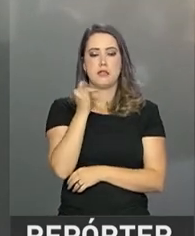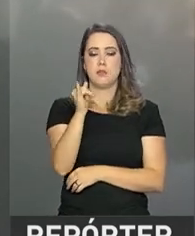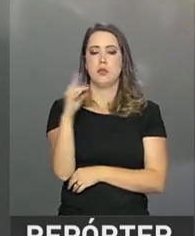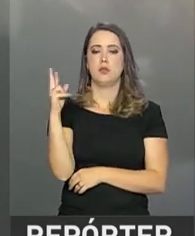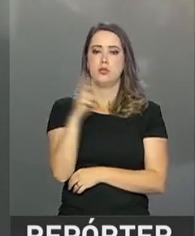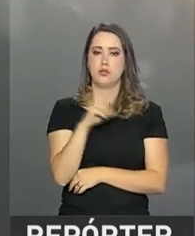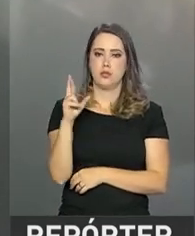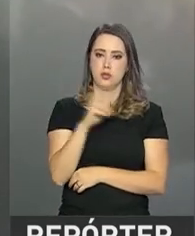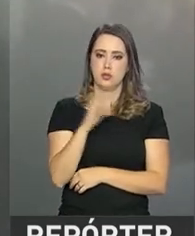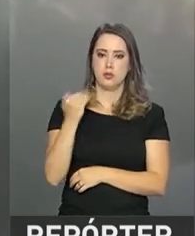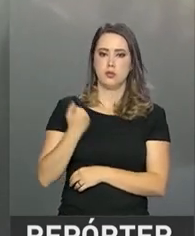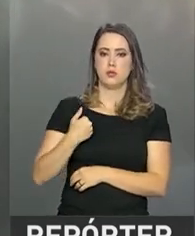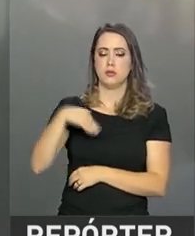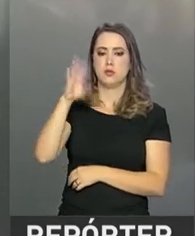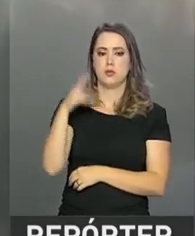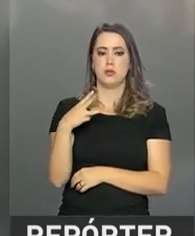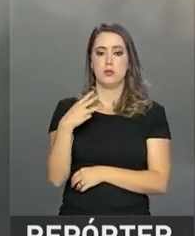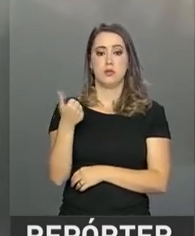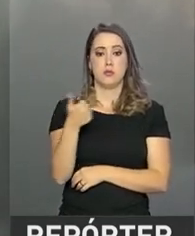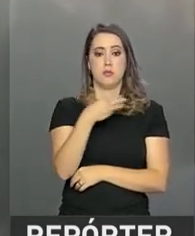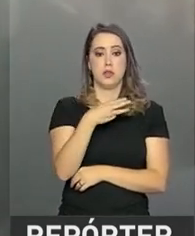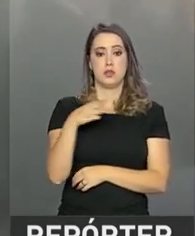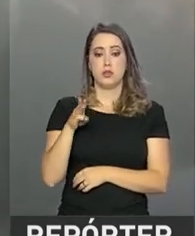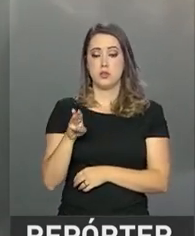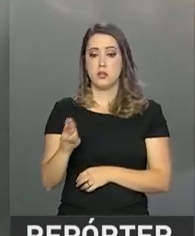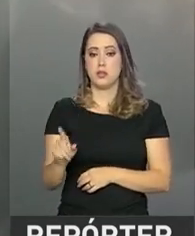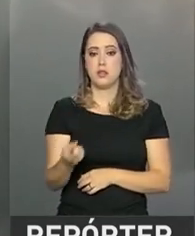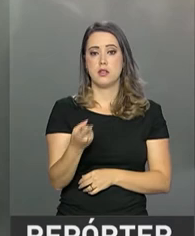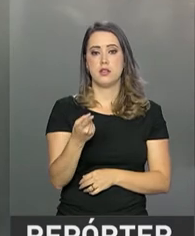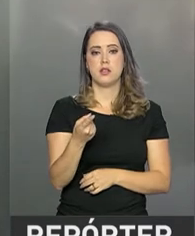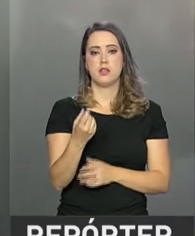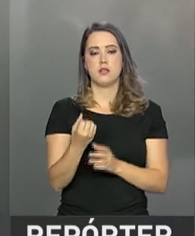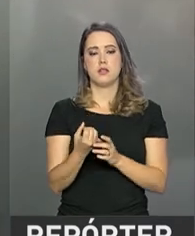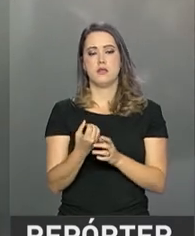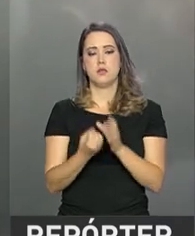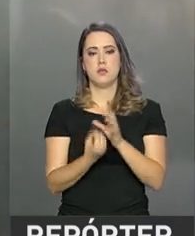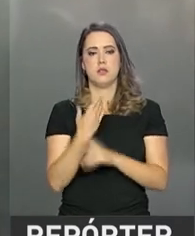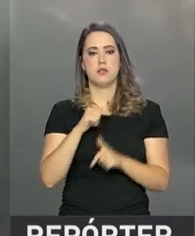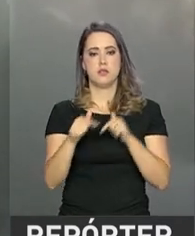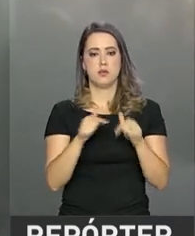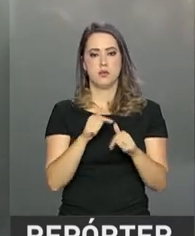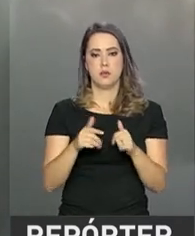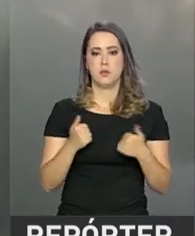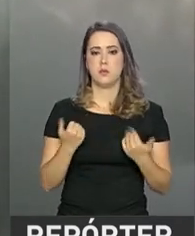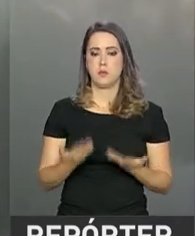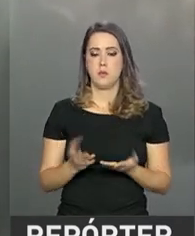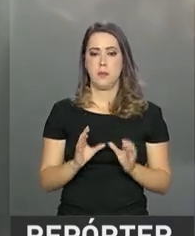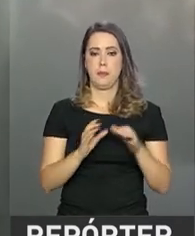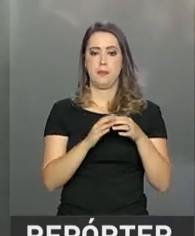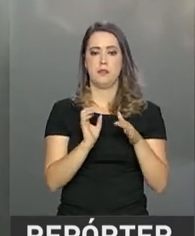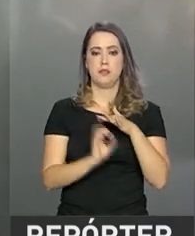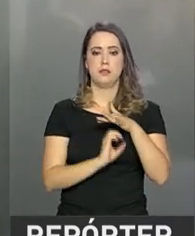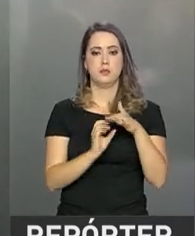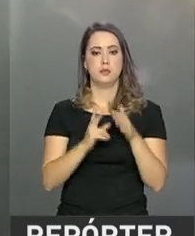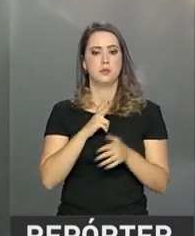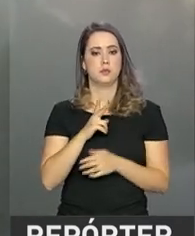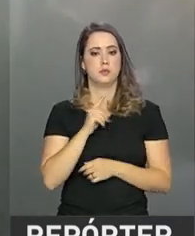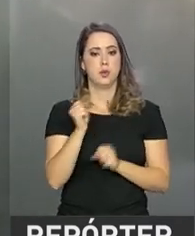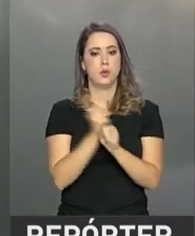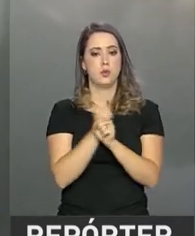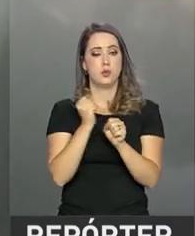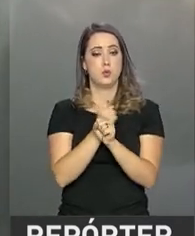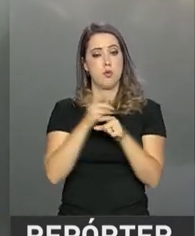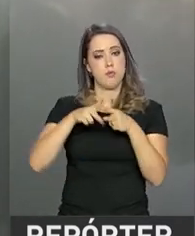reais, além de mais de 13.500 empregos gerados. Os grupos privados vão construir,